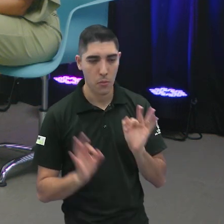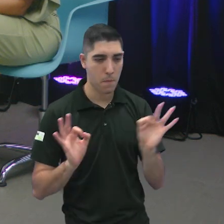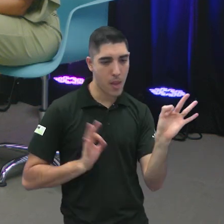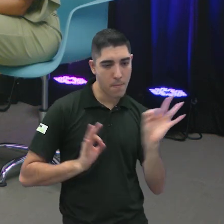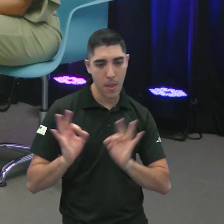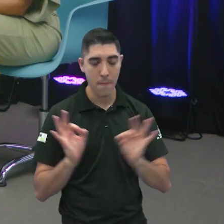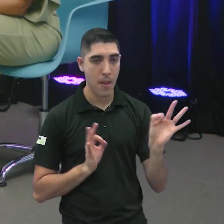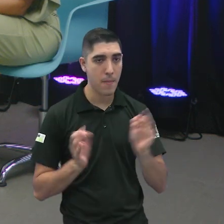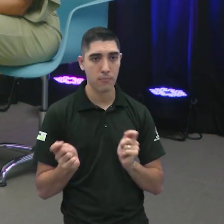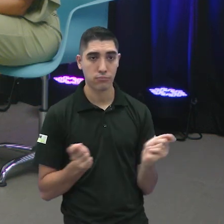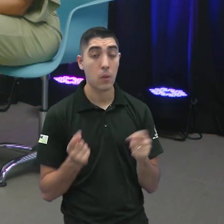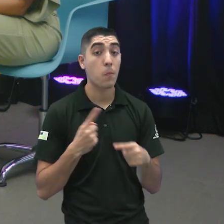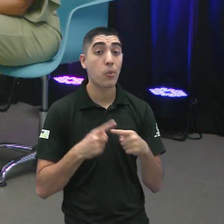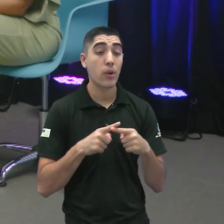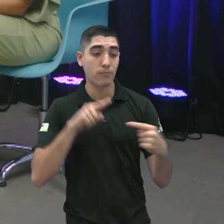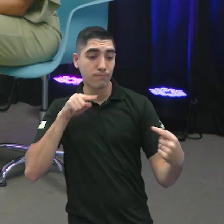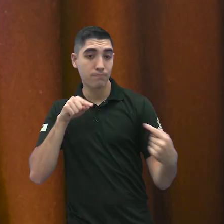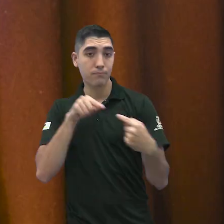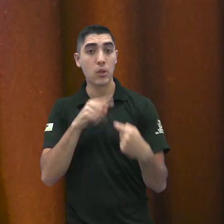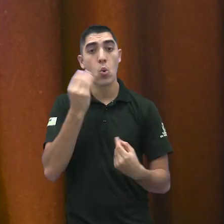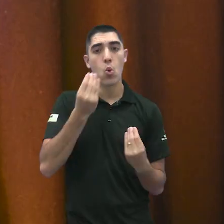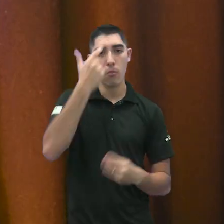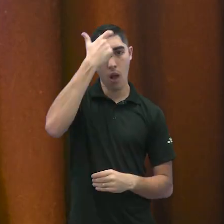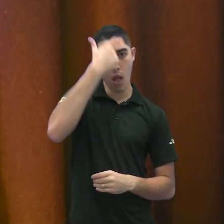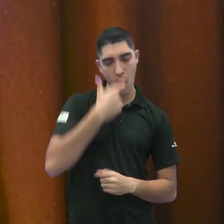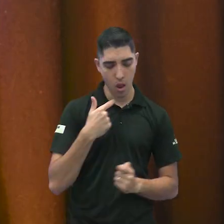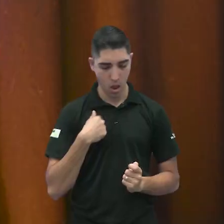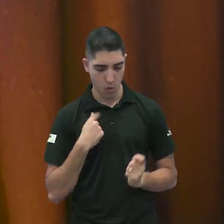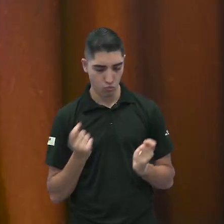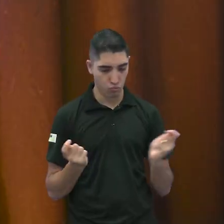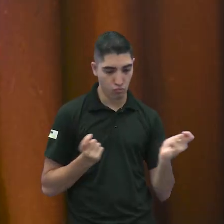uma parte muito relacional latente. Como eu me